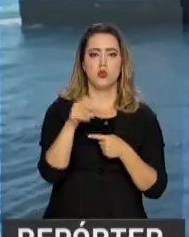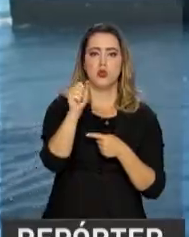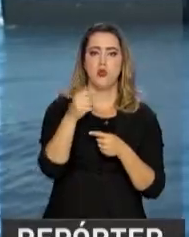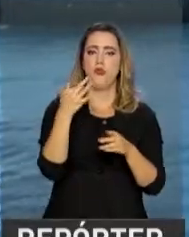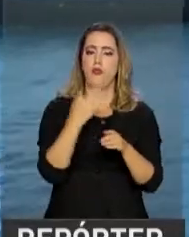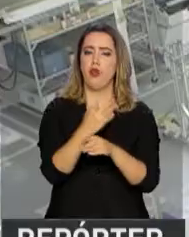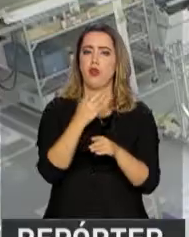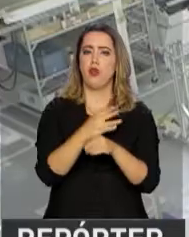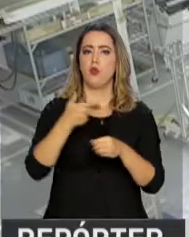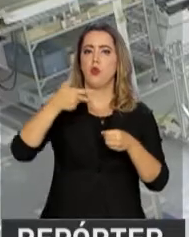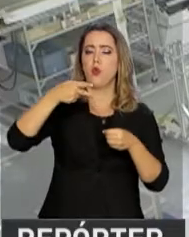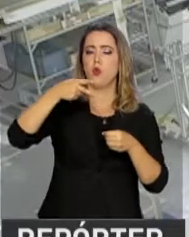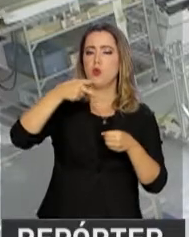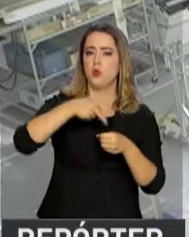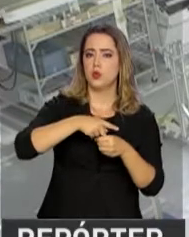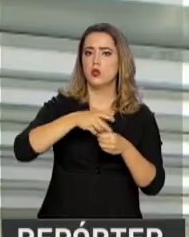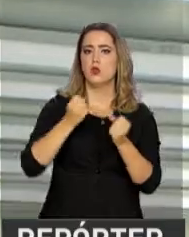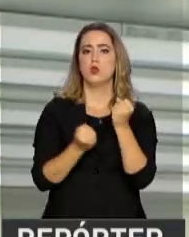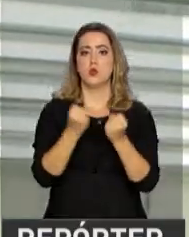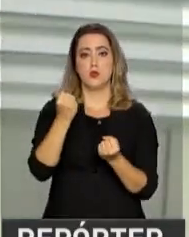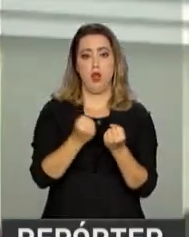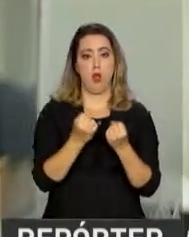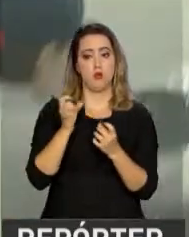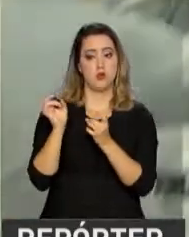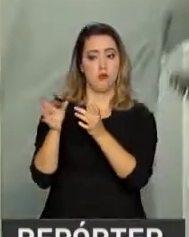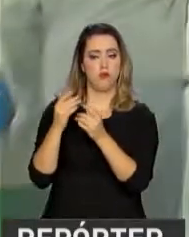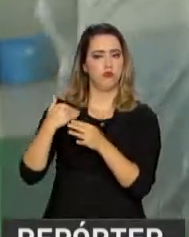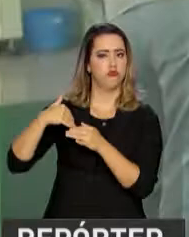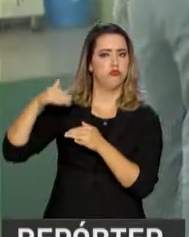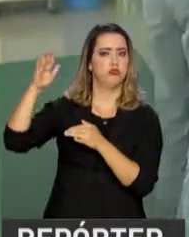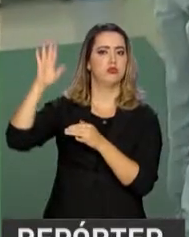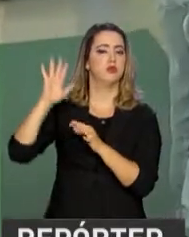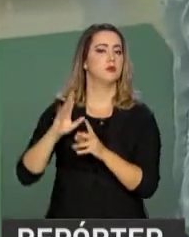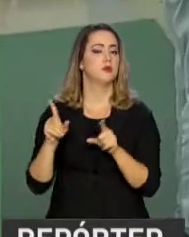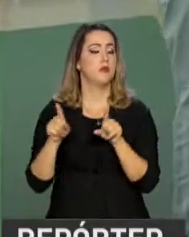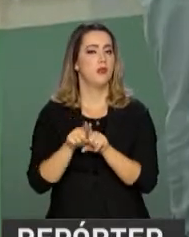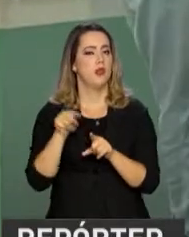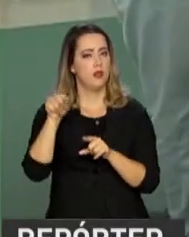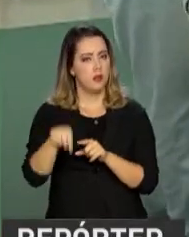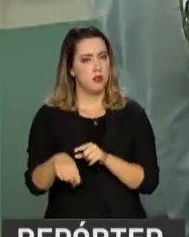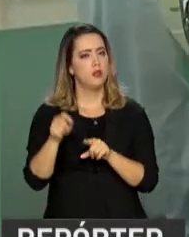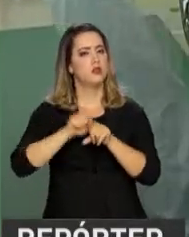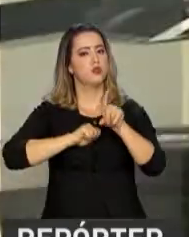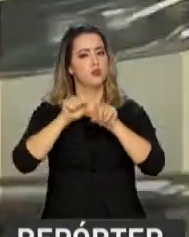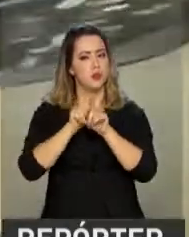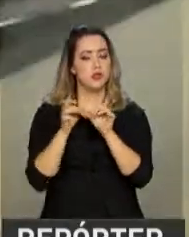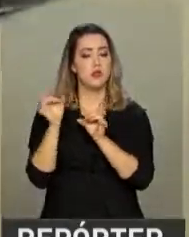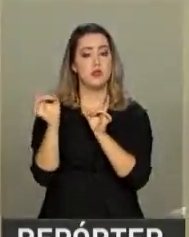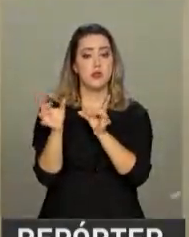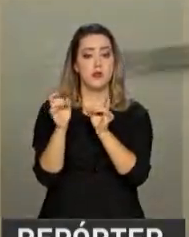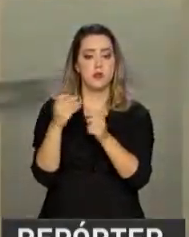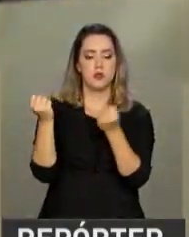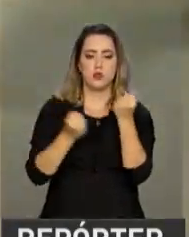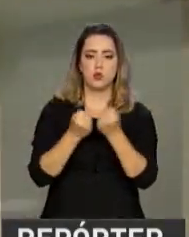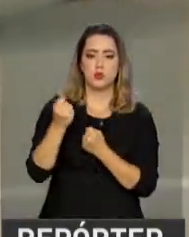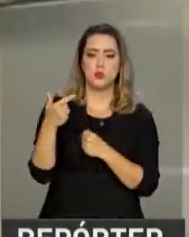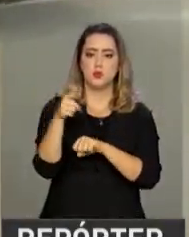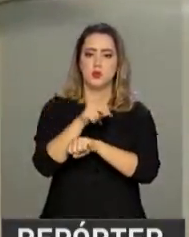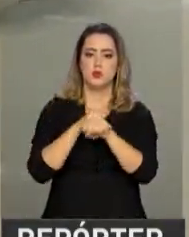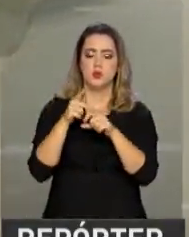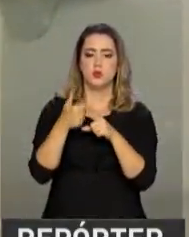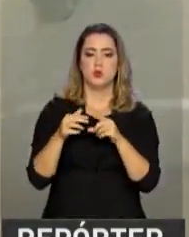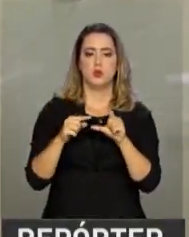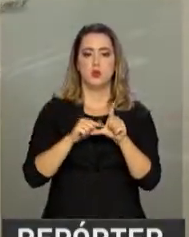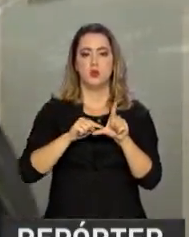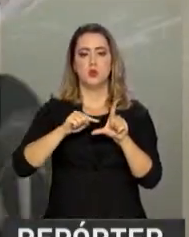ferro petróleo e os automóveis só neste mês a venda de veículos para outros países subiu mais de 27 por